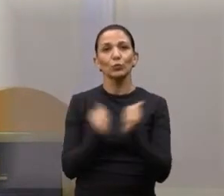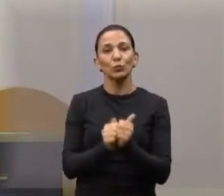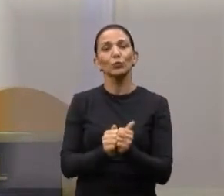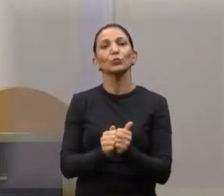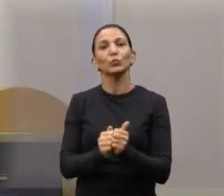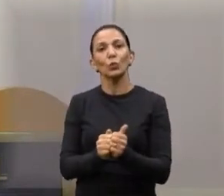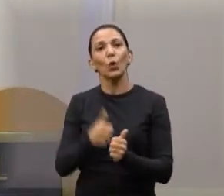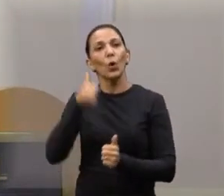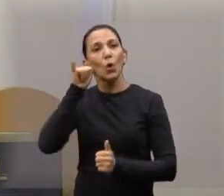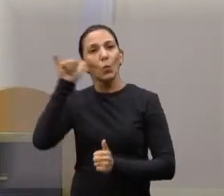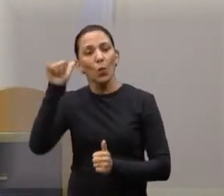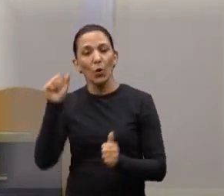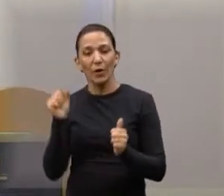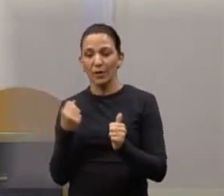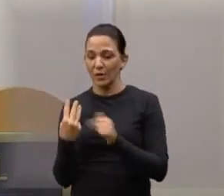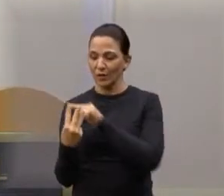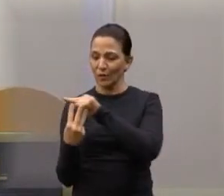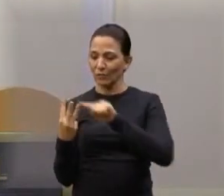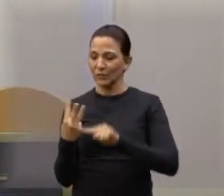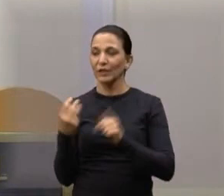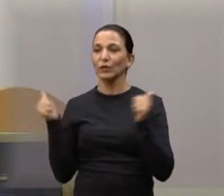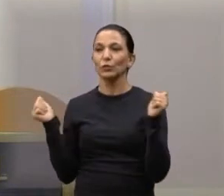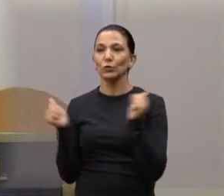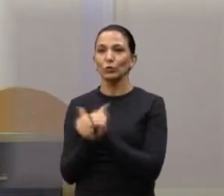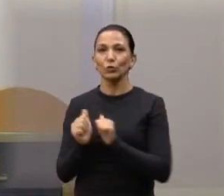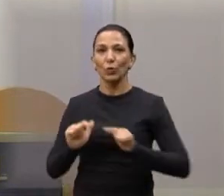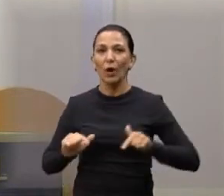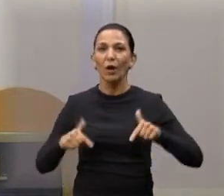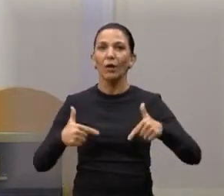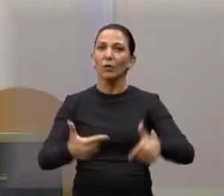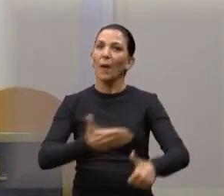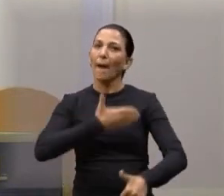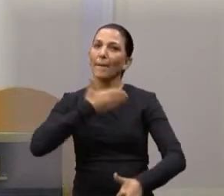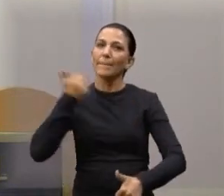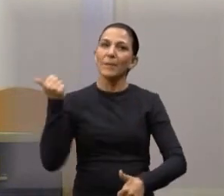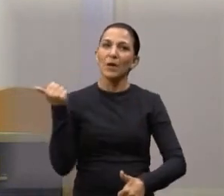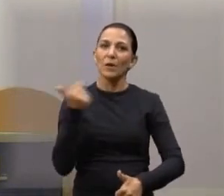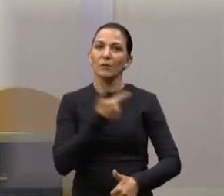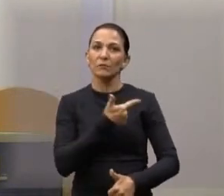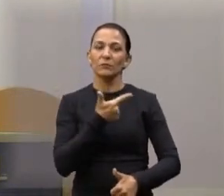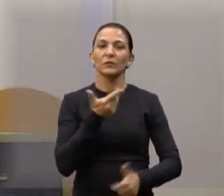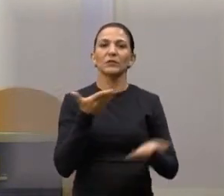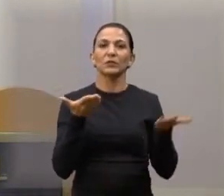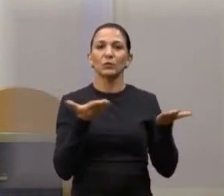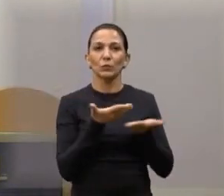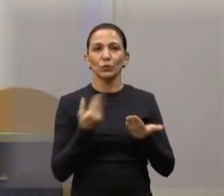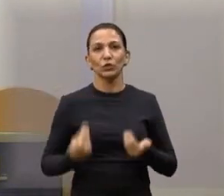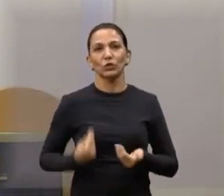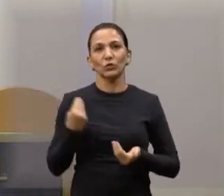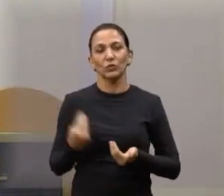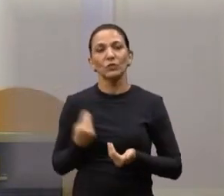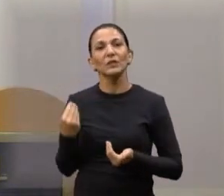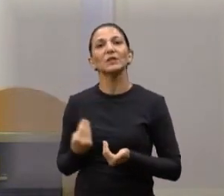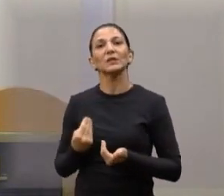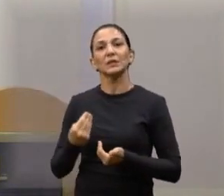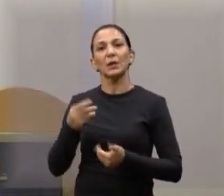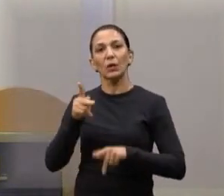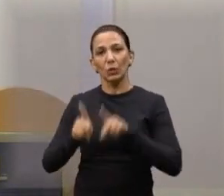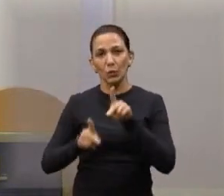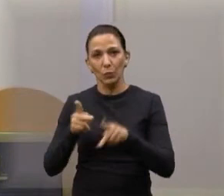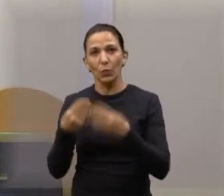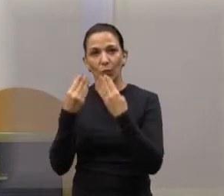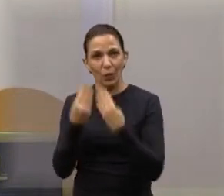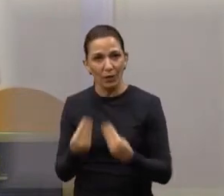Boi, espero que essa luta venha realmente melhorar, né, a qualidade de vida do nosso povo, venha